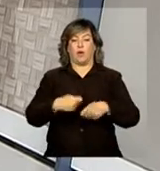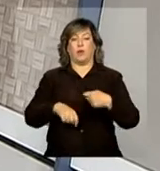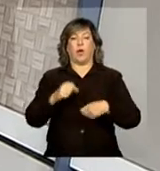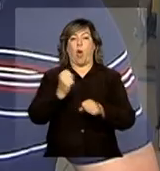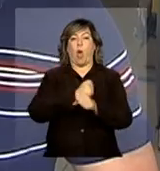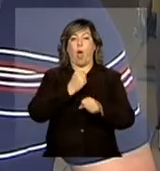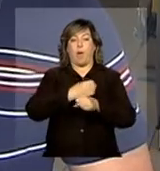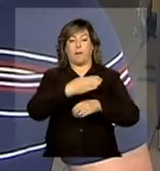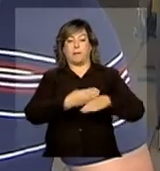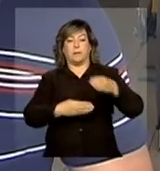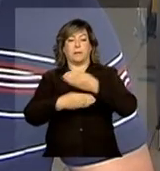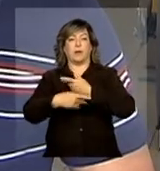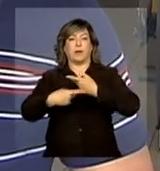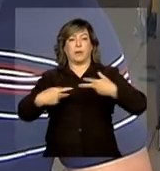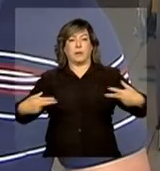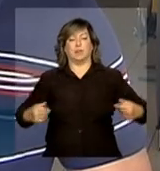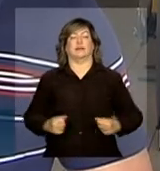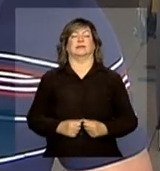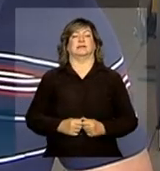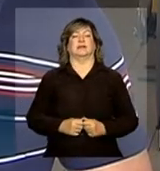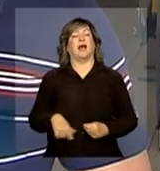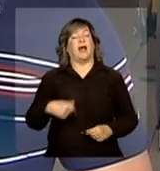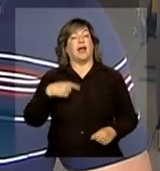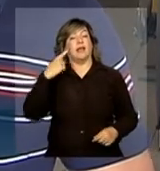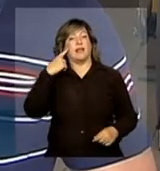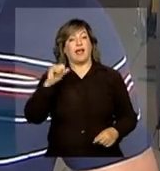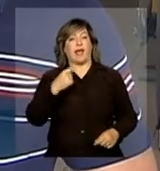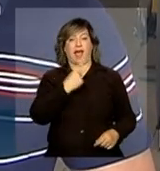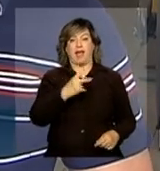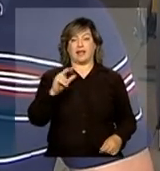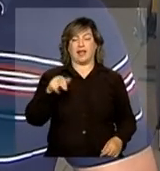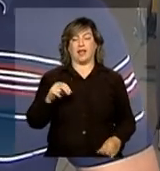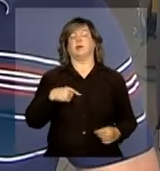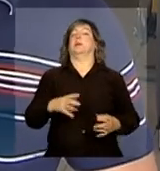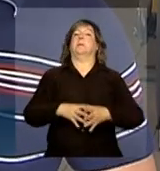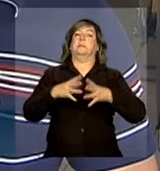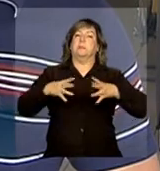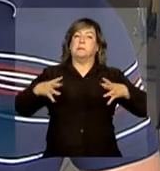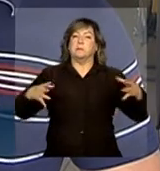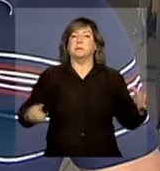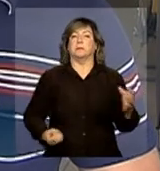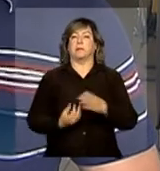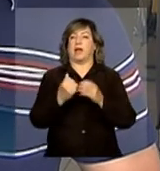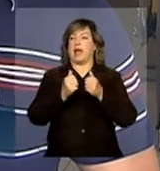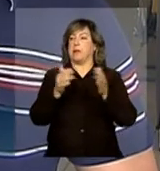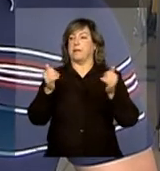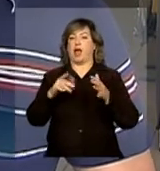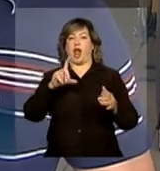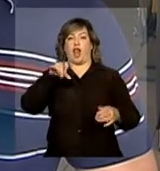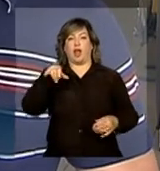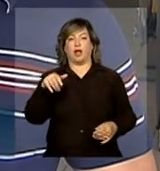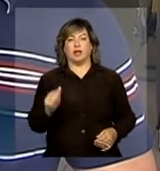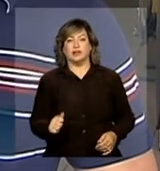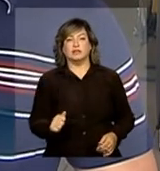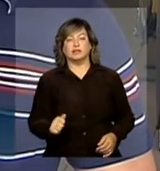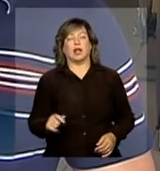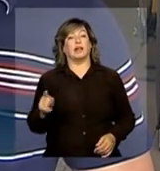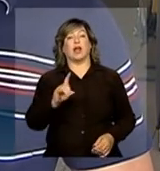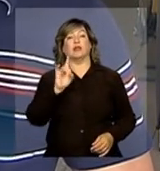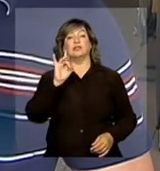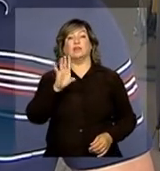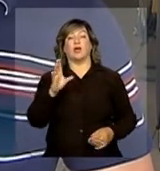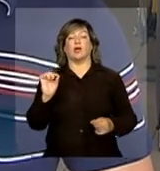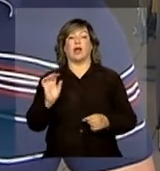uma obra. A ideia é, cada ano aí que passa, tá crescendo, abrindo mais filiais e poder estar não só atraindo,